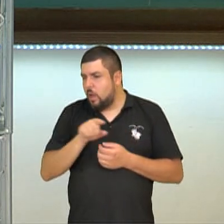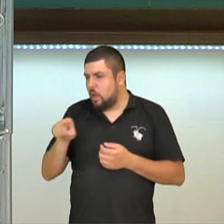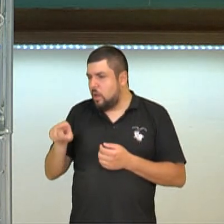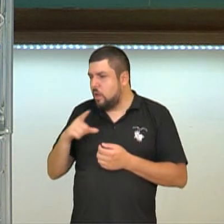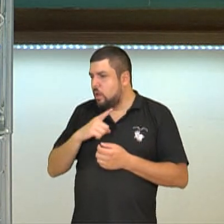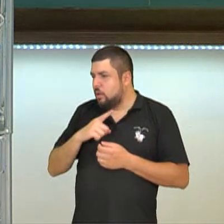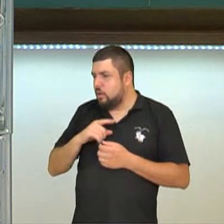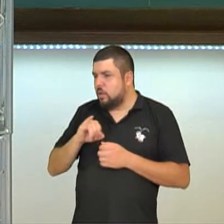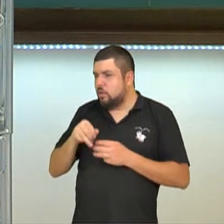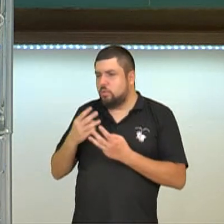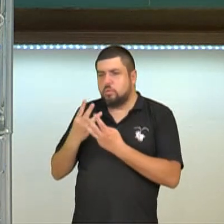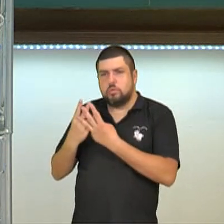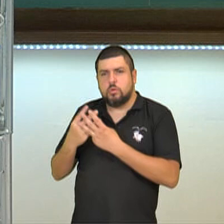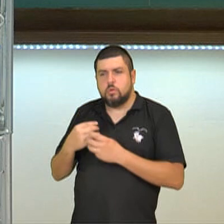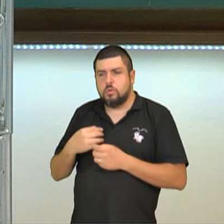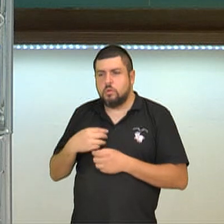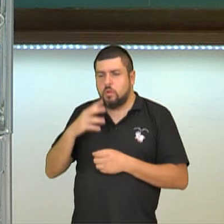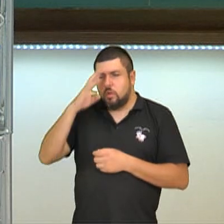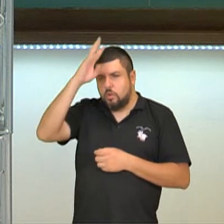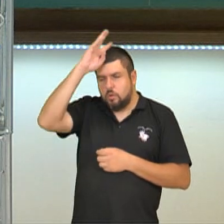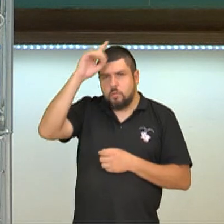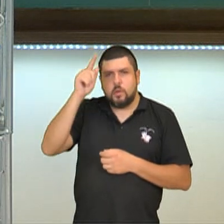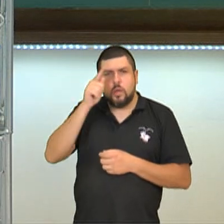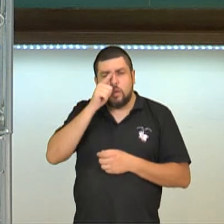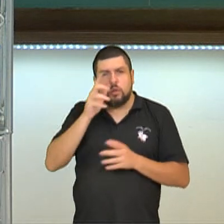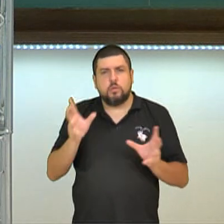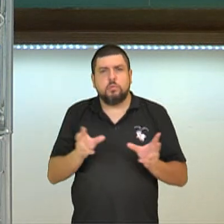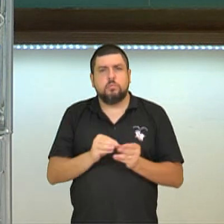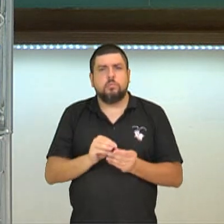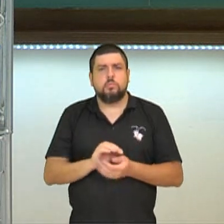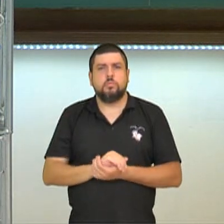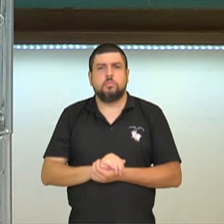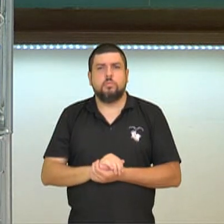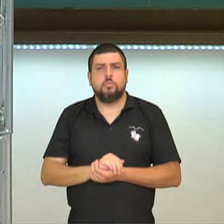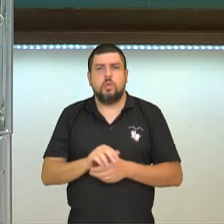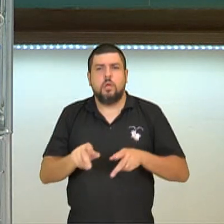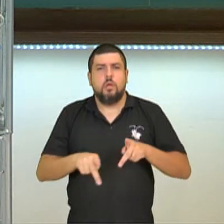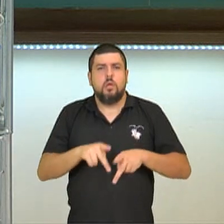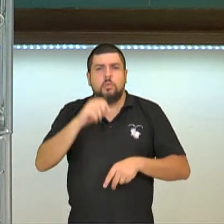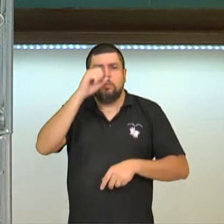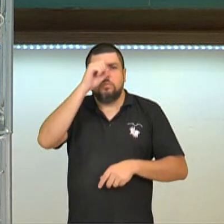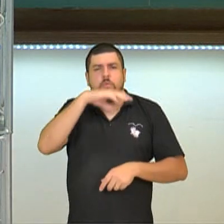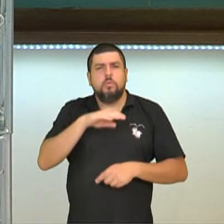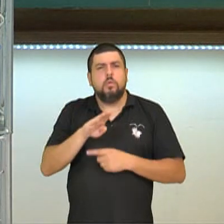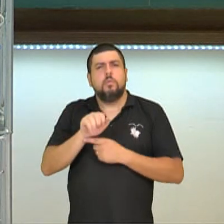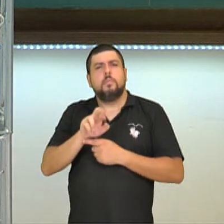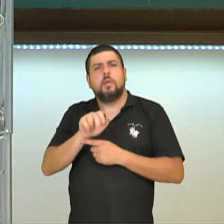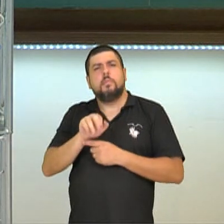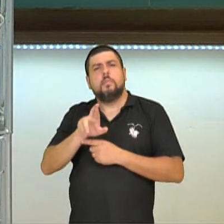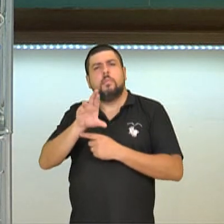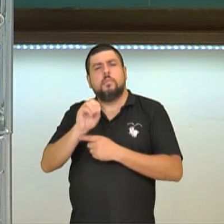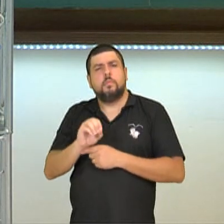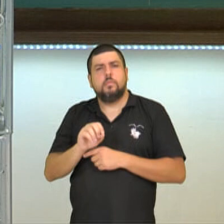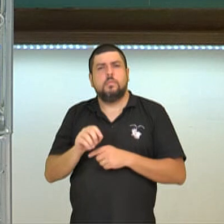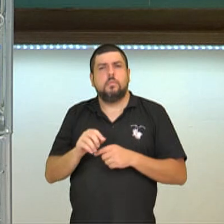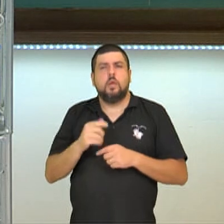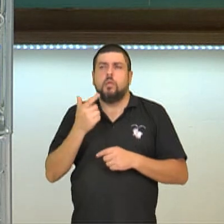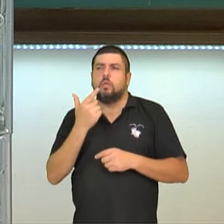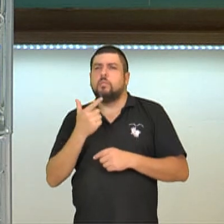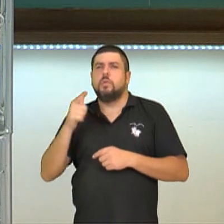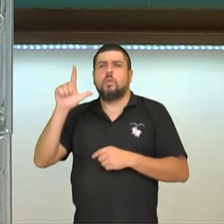aí coloca já a Grécia, Roma e, como diz o outro, os povos bárbaros e já vamos para outras civilizações, para